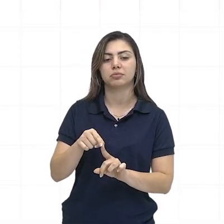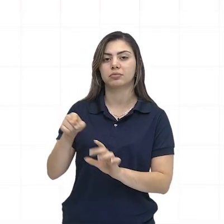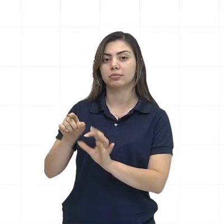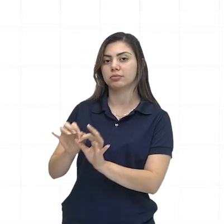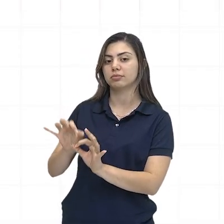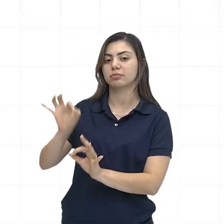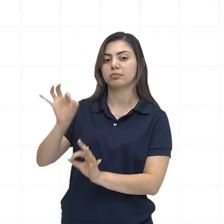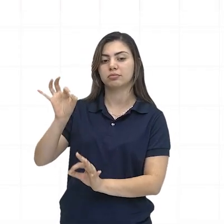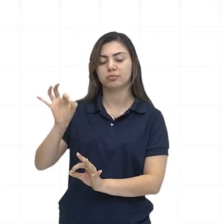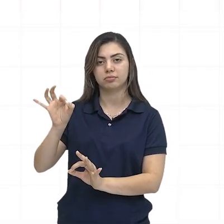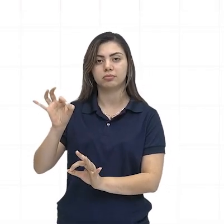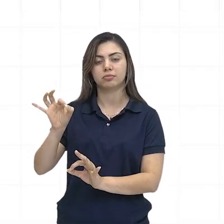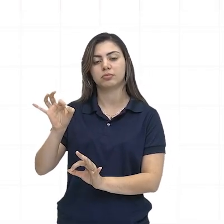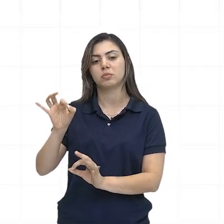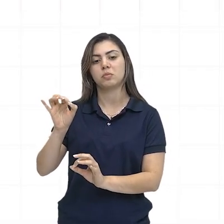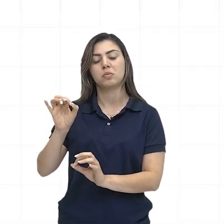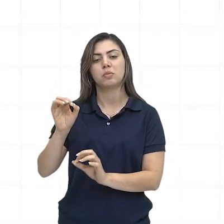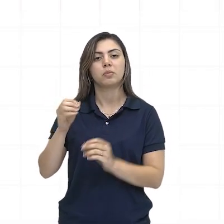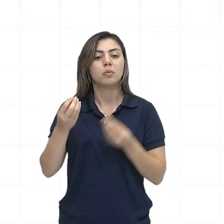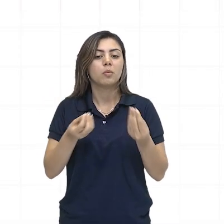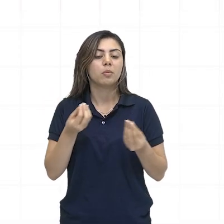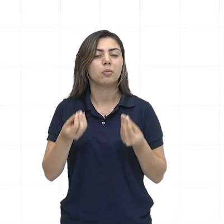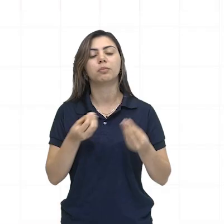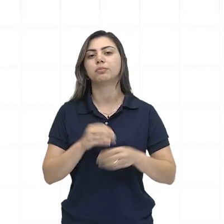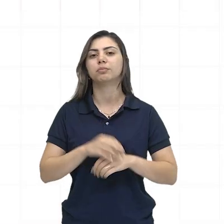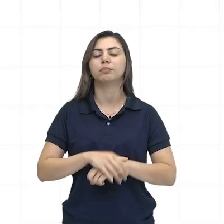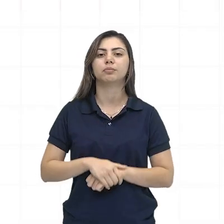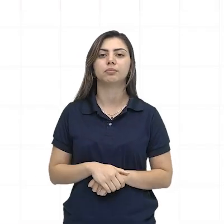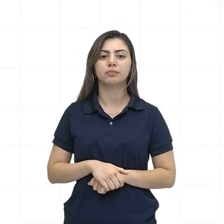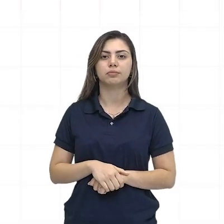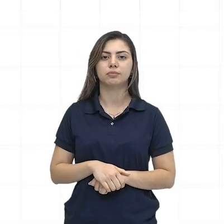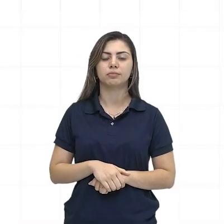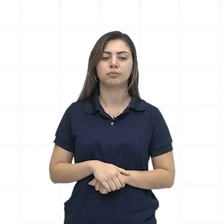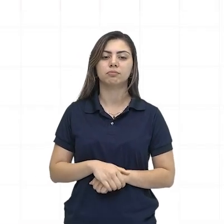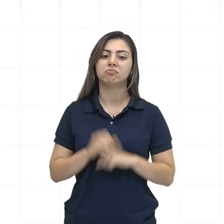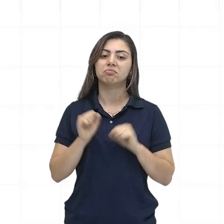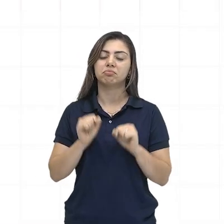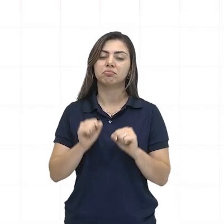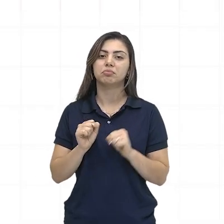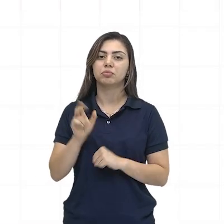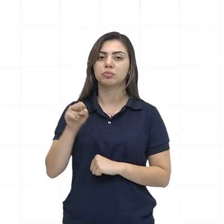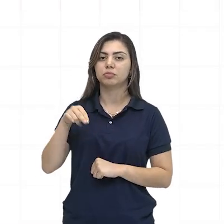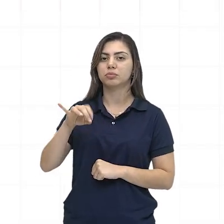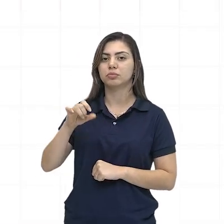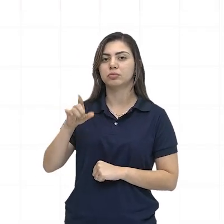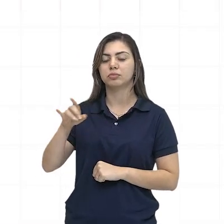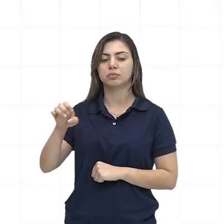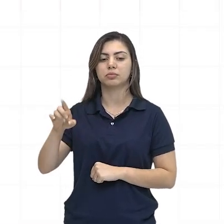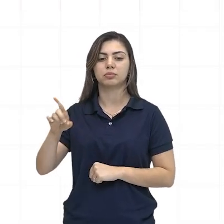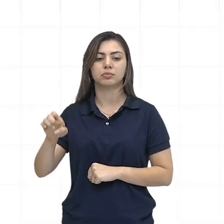esse eixo aqui poderia muito bem, né, ser dado em unidades. Vamos supor